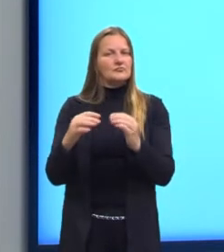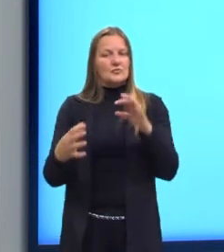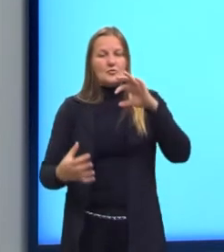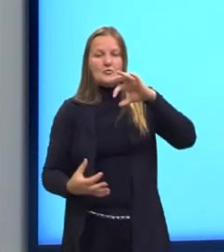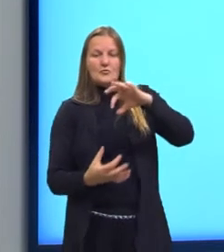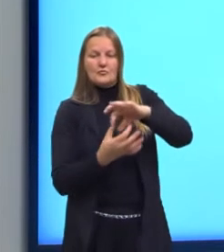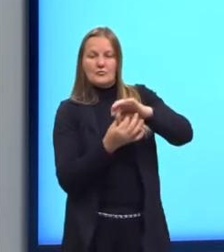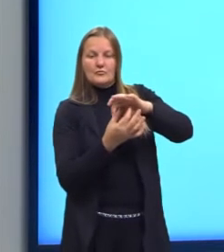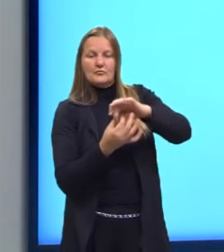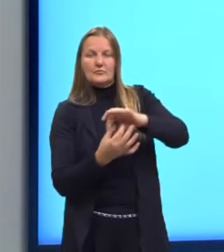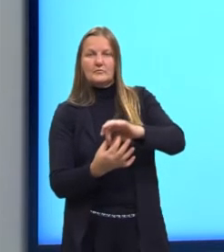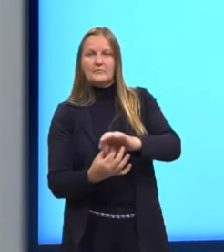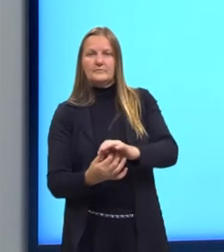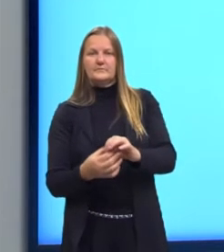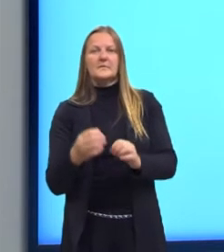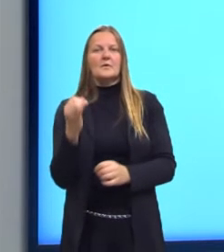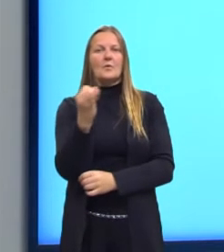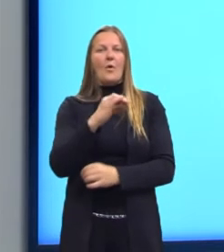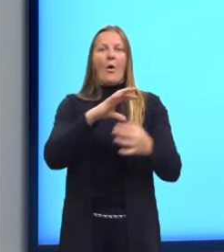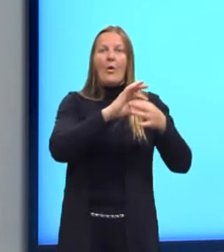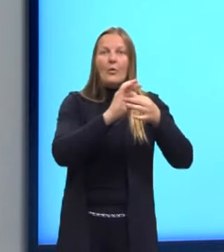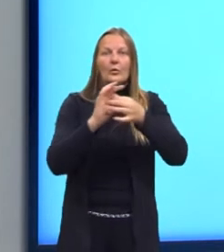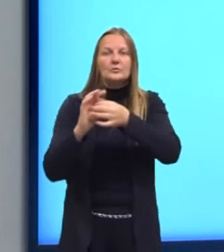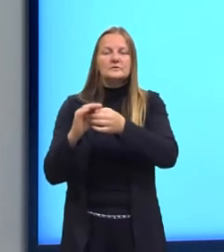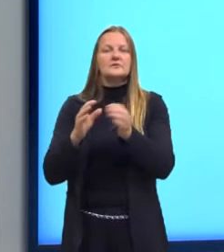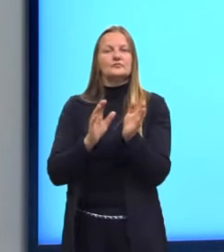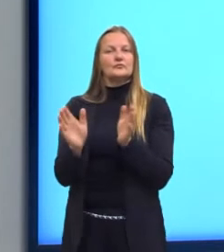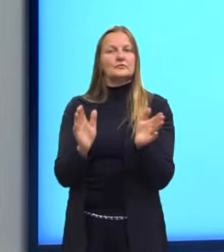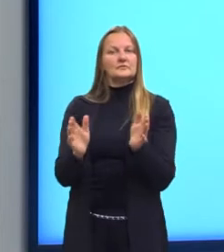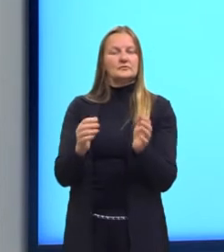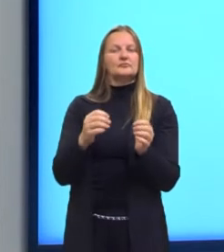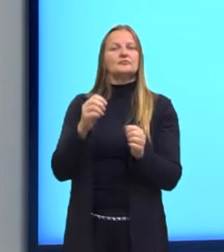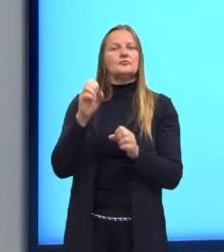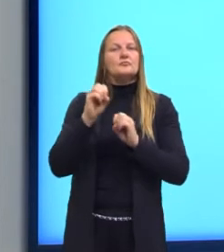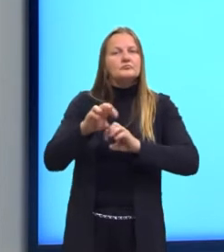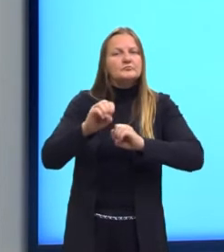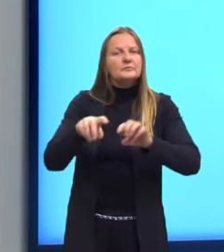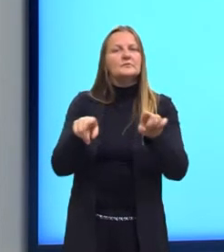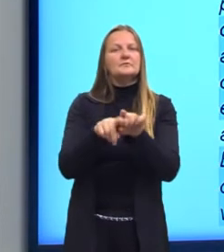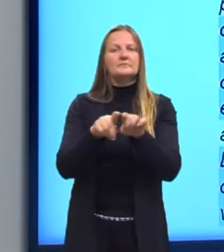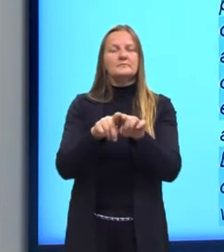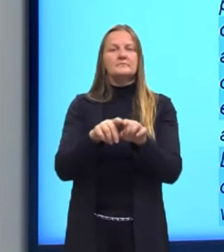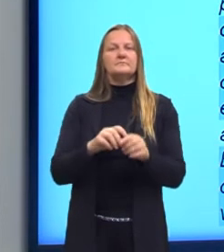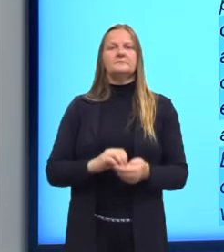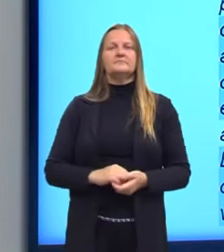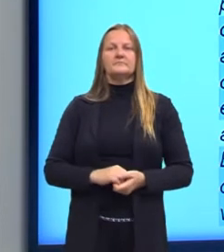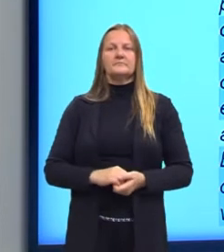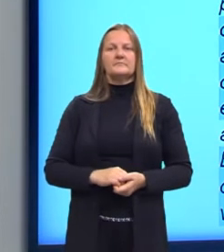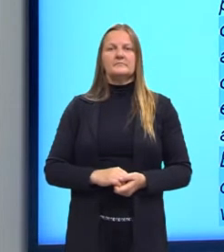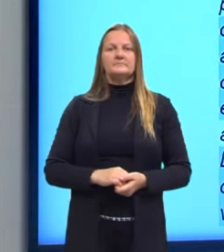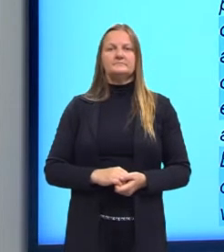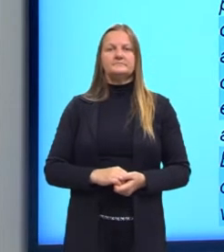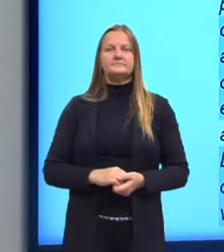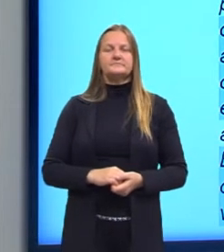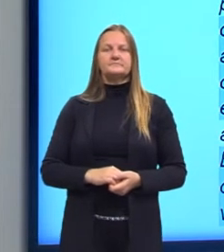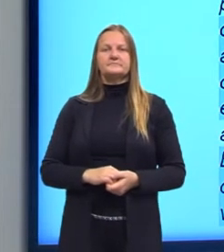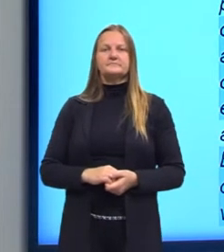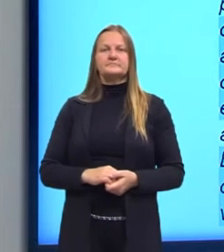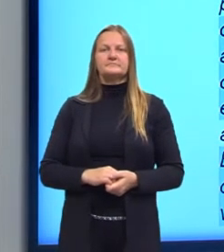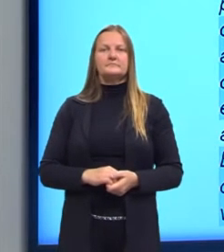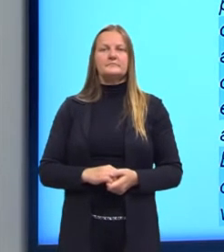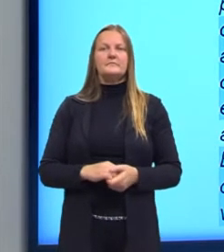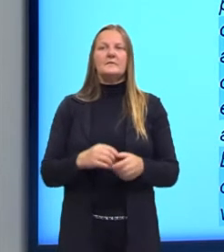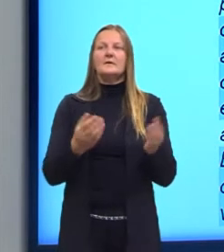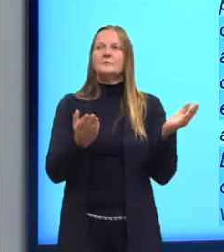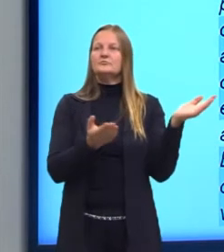dentro desse contexto aqui de democratização de acesso ao cinema no Brasil e para tanto